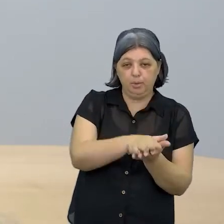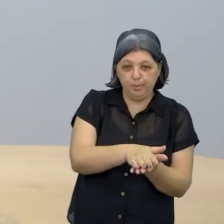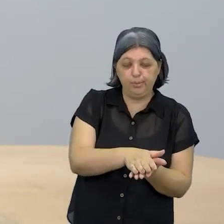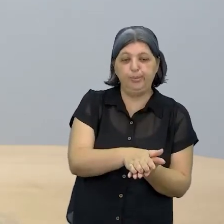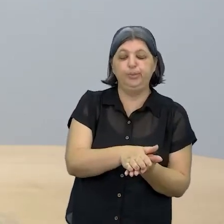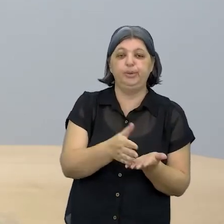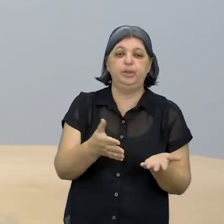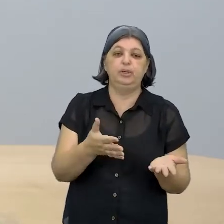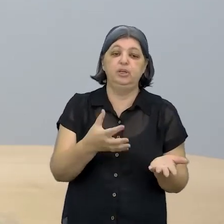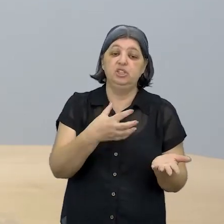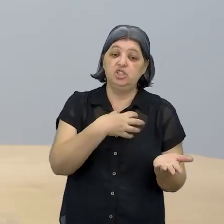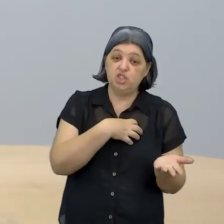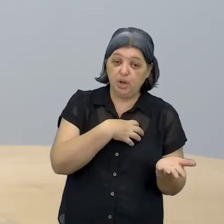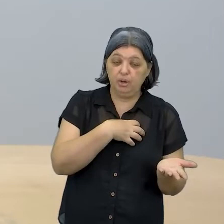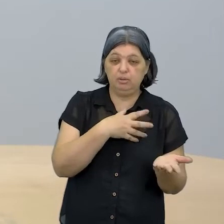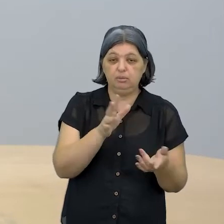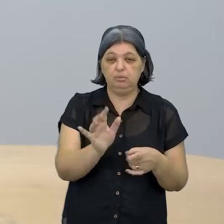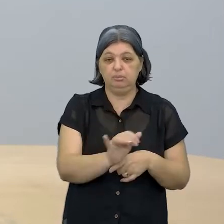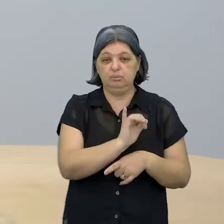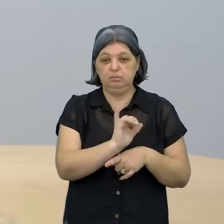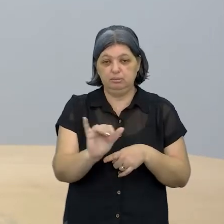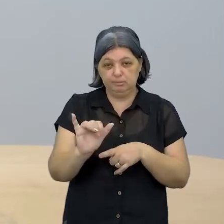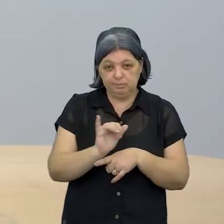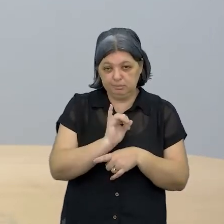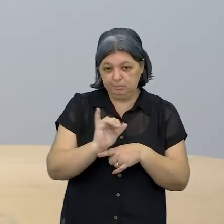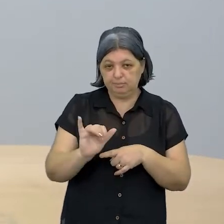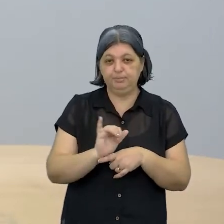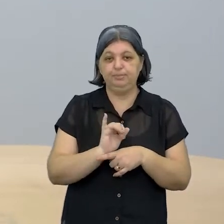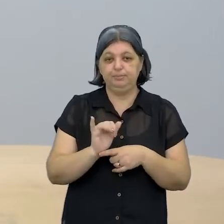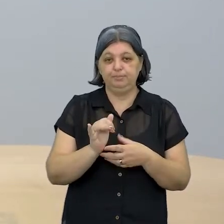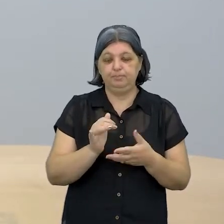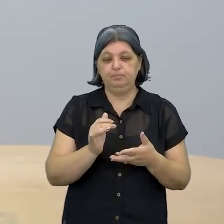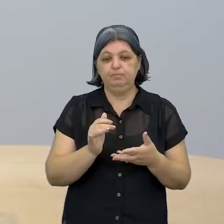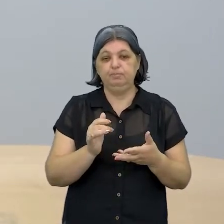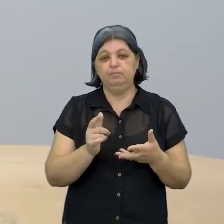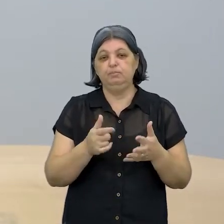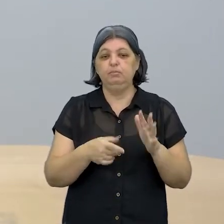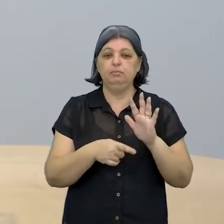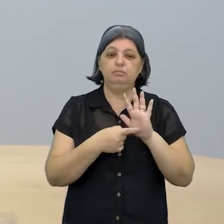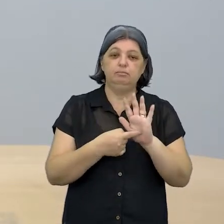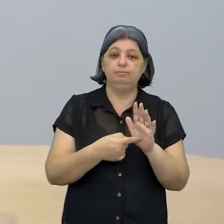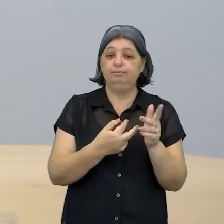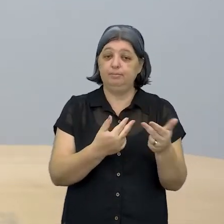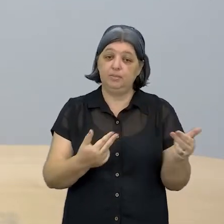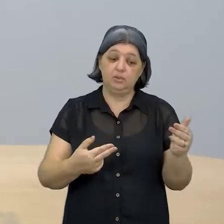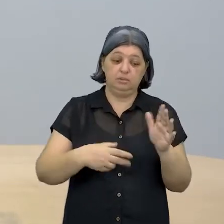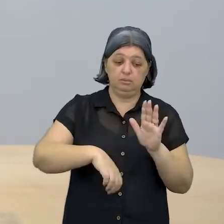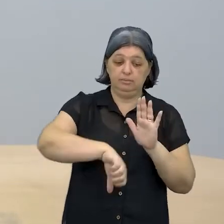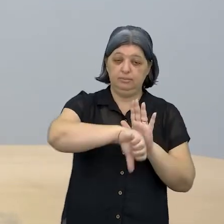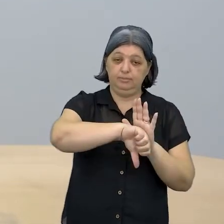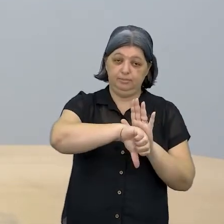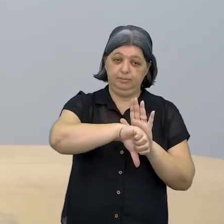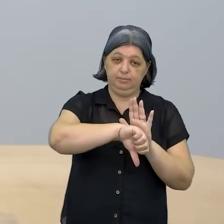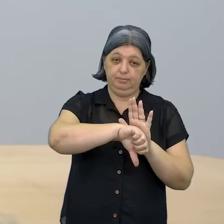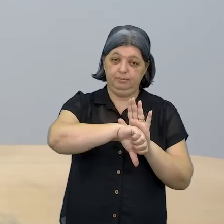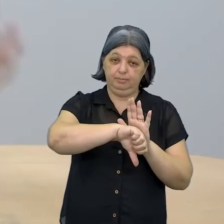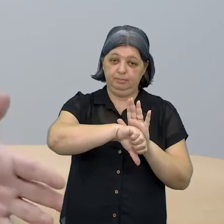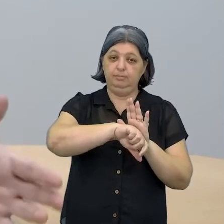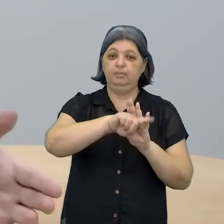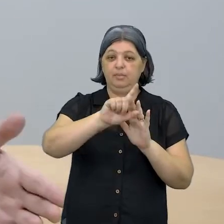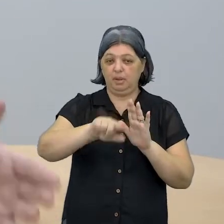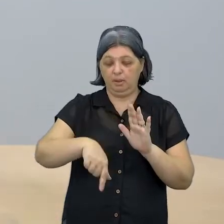Então, formas de lidar, né, e de propor sanções para esses crimes que são muito